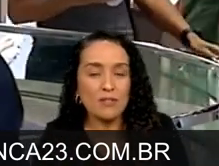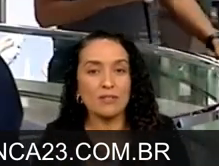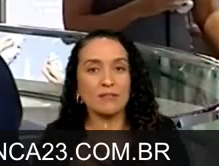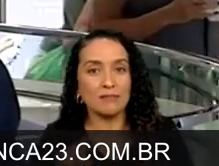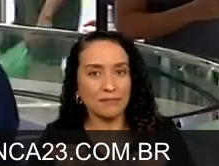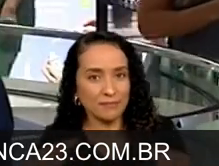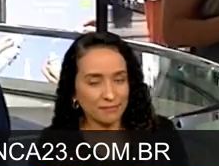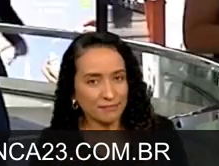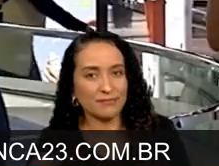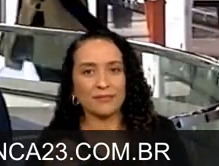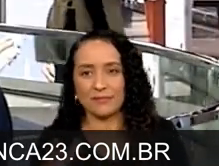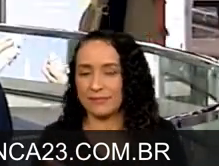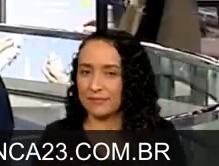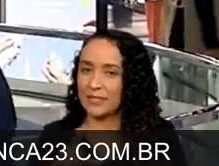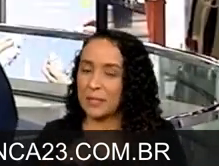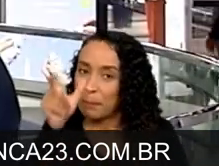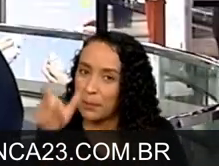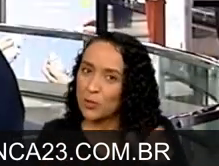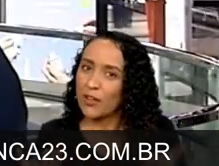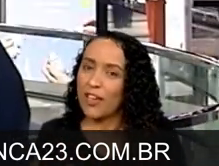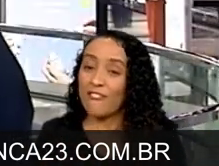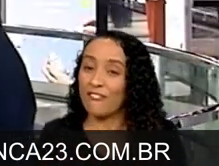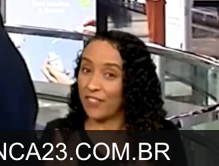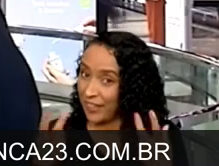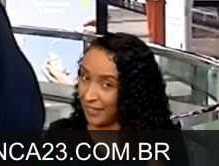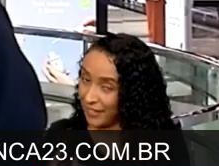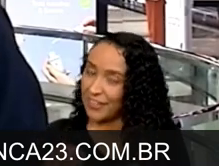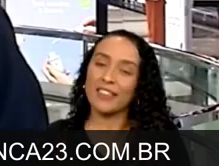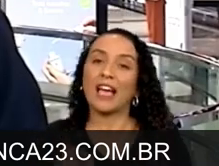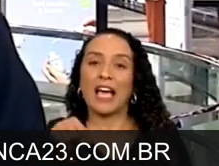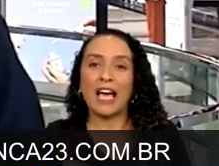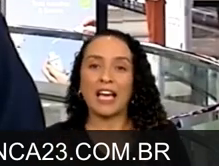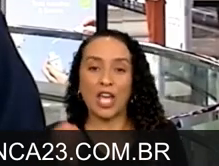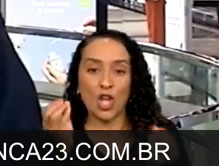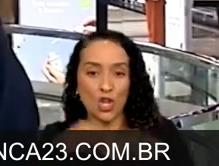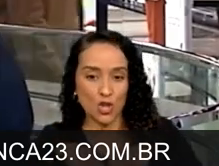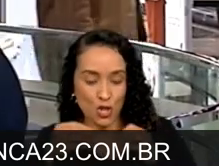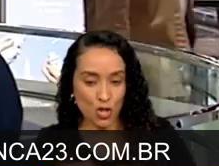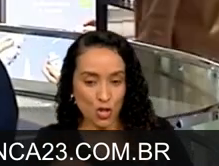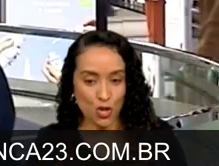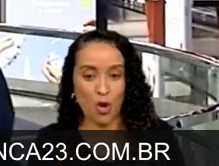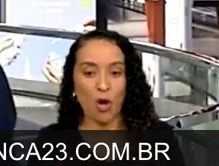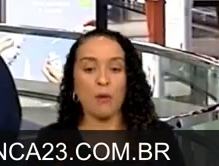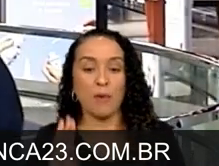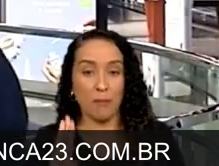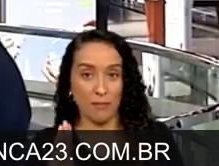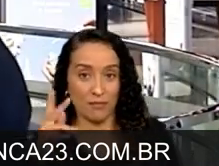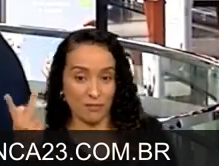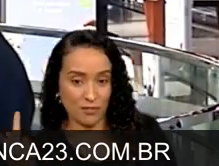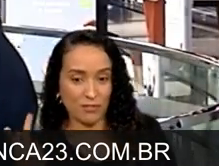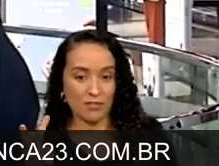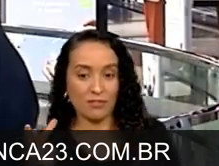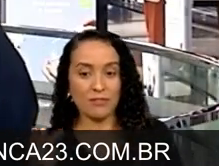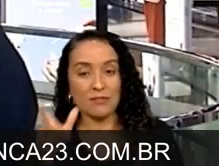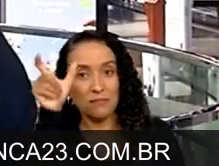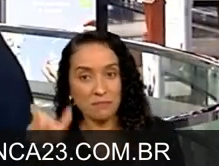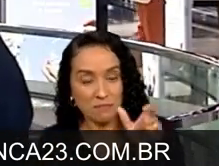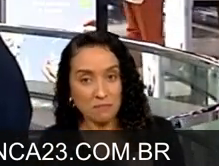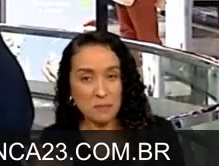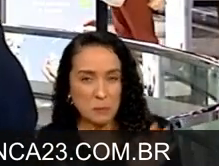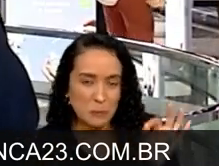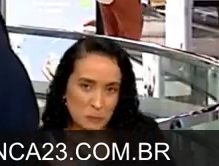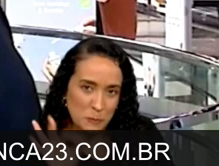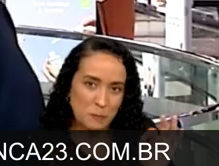presente, é claro que também tem gente querendo vender. Aqui nesse shopping, na região leste de Belo Horizonte, os lojistas estão se